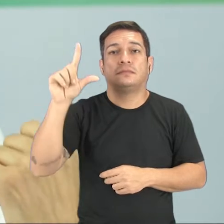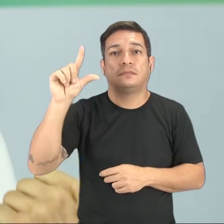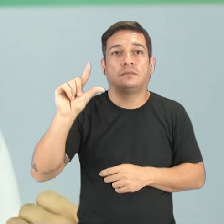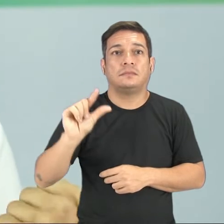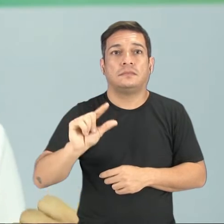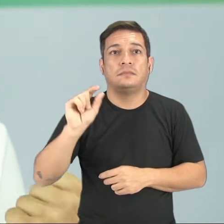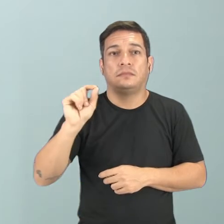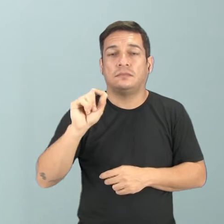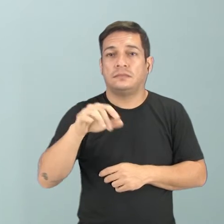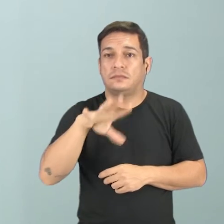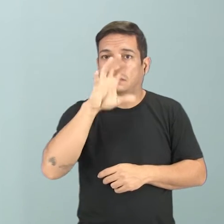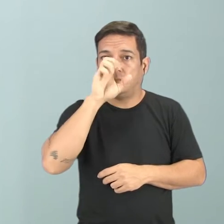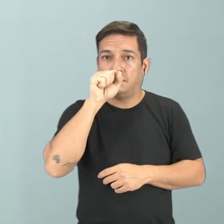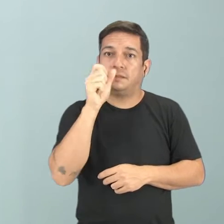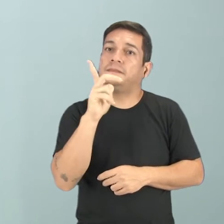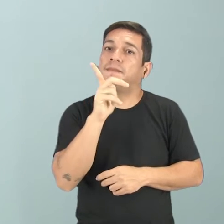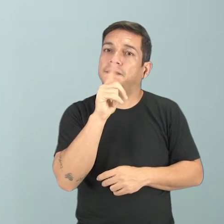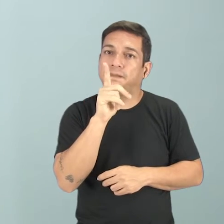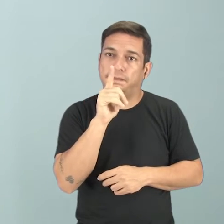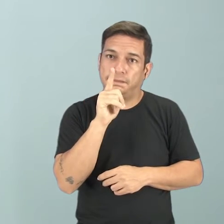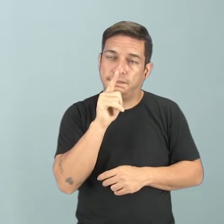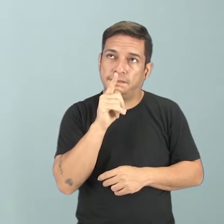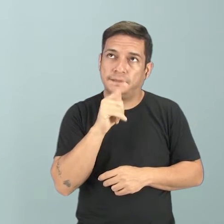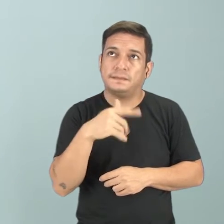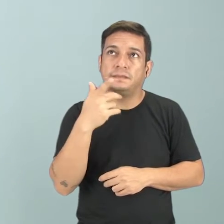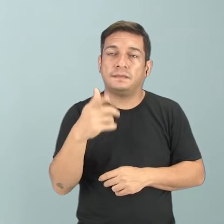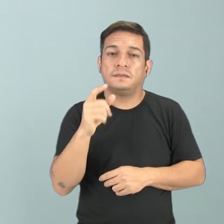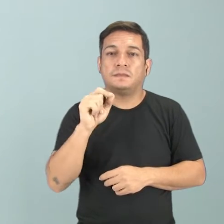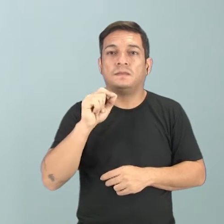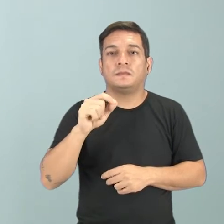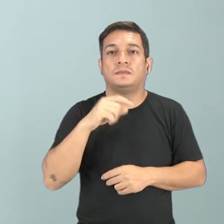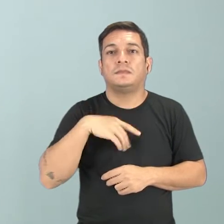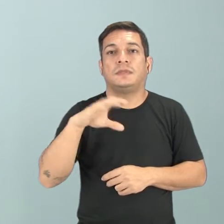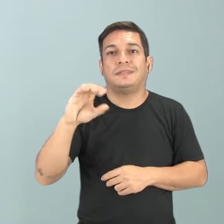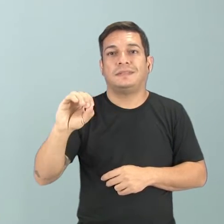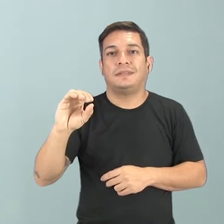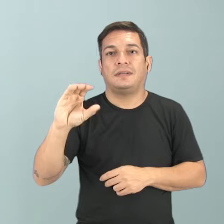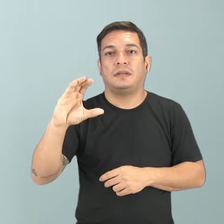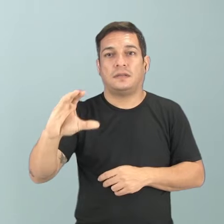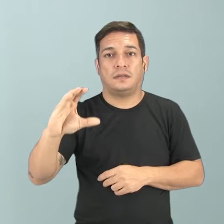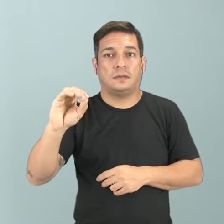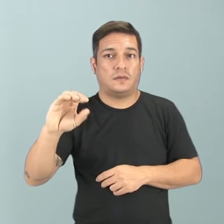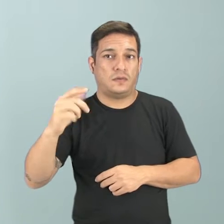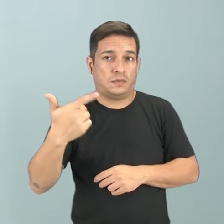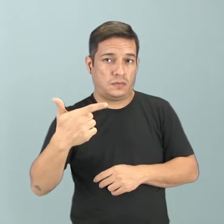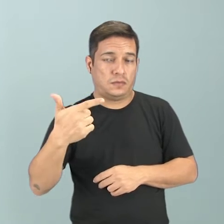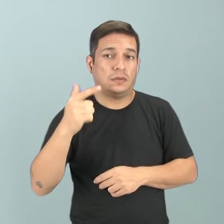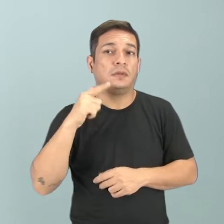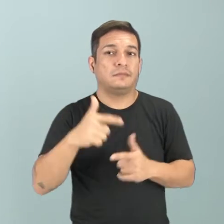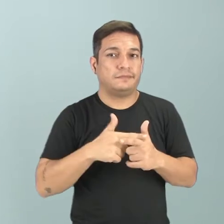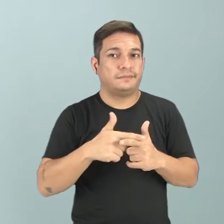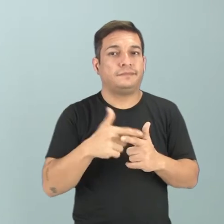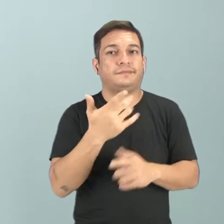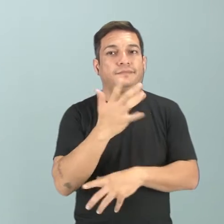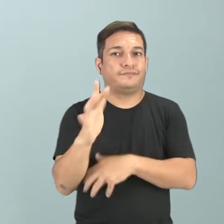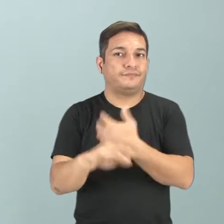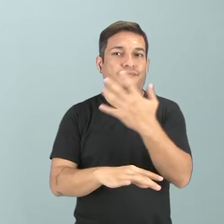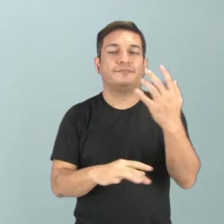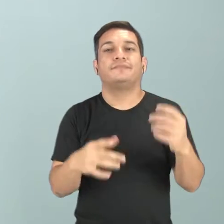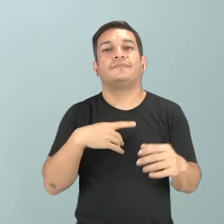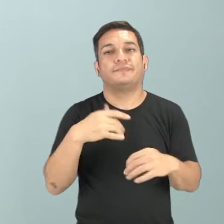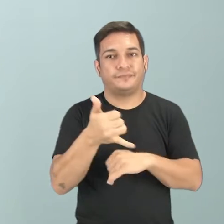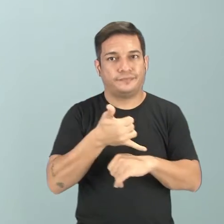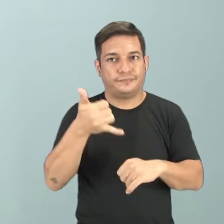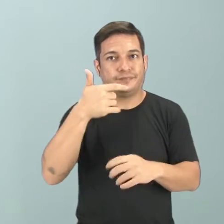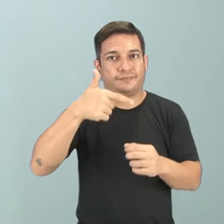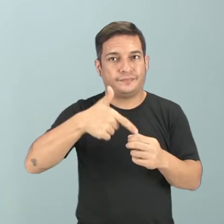Diminuição de oxigênio na água, dissolvido na água, e um excesso de CO2. Então, impactos ambientais do petróleo tem